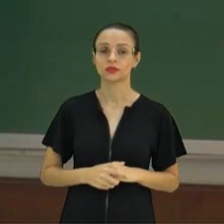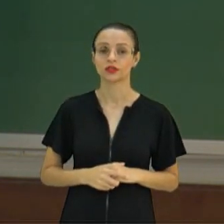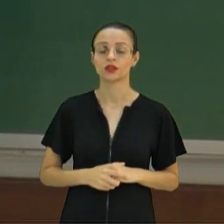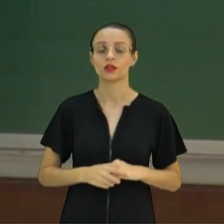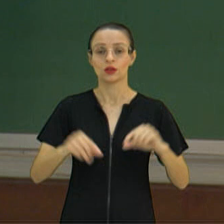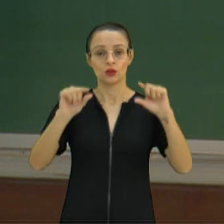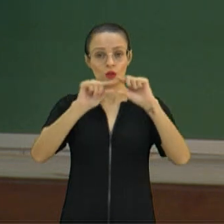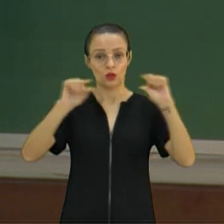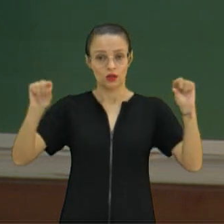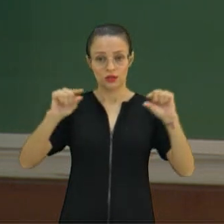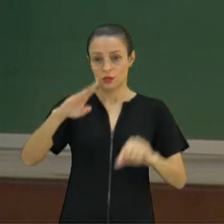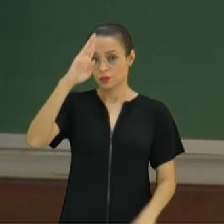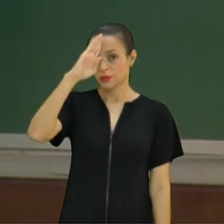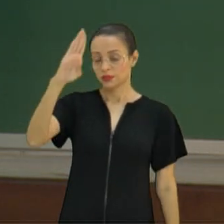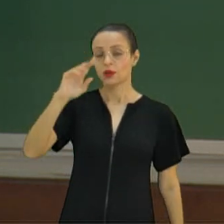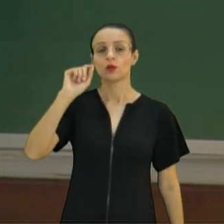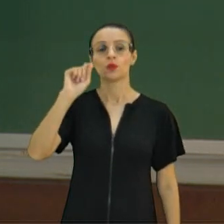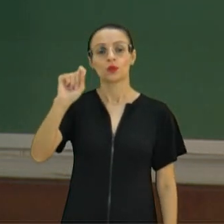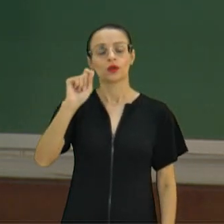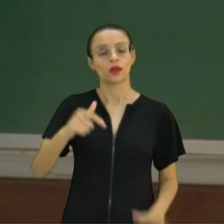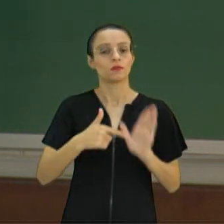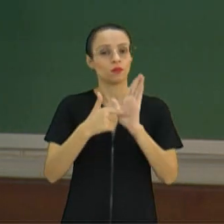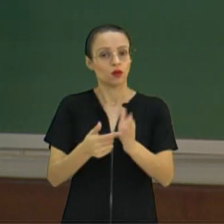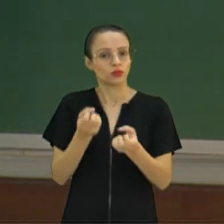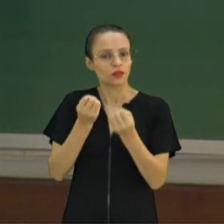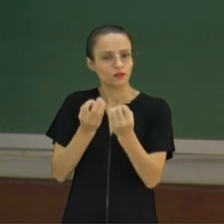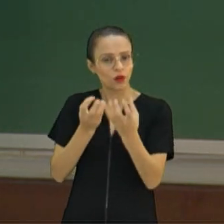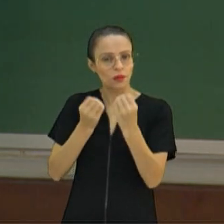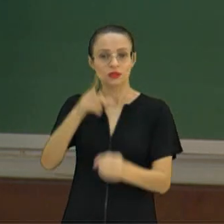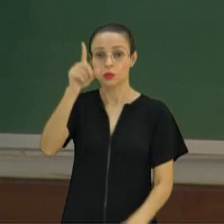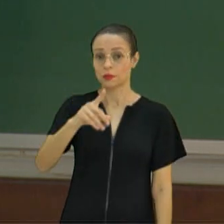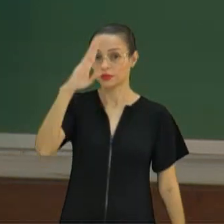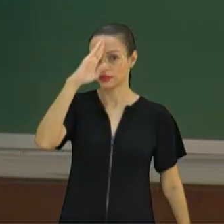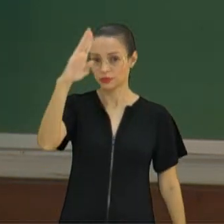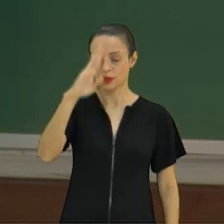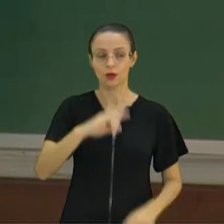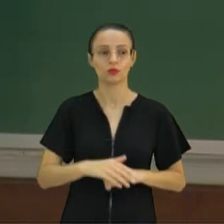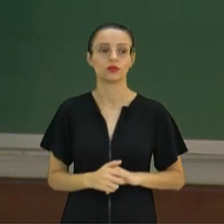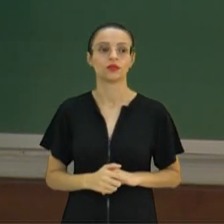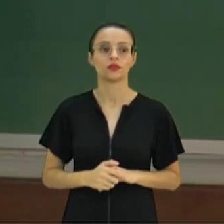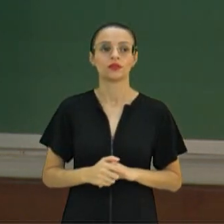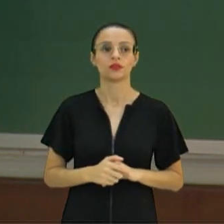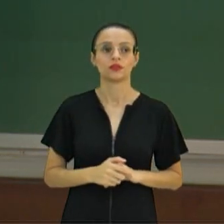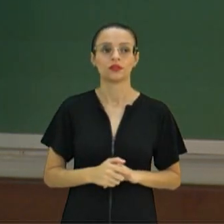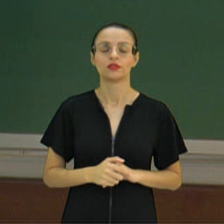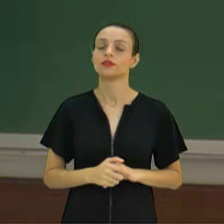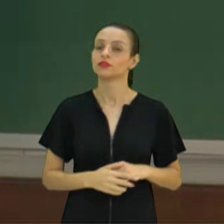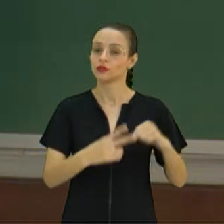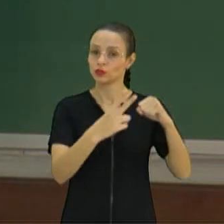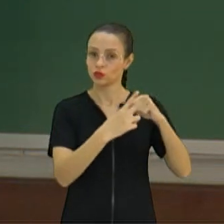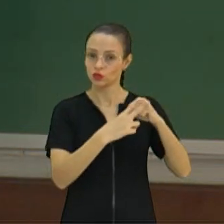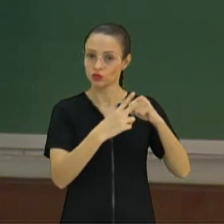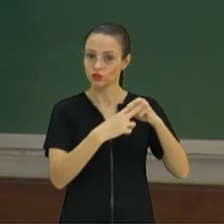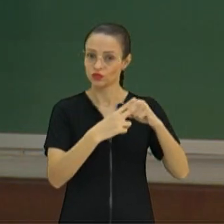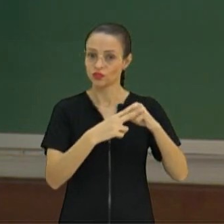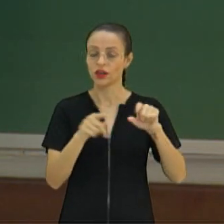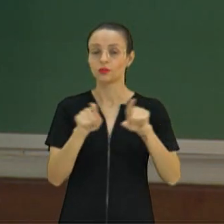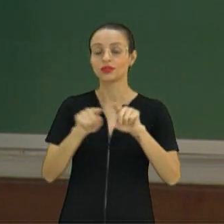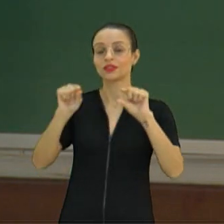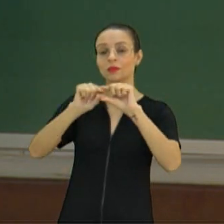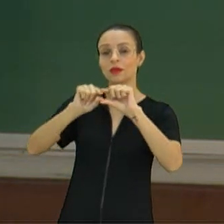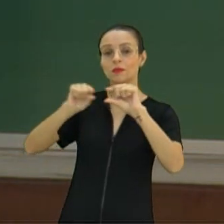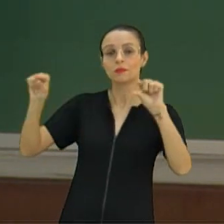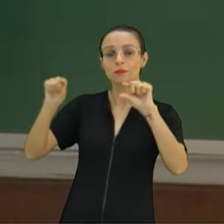oração principal, onde ela traz uma informação que é principal. Nós temos o verbo e o predicativo